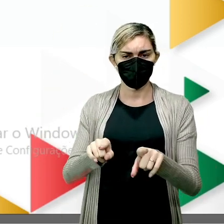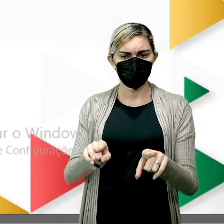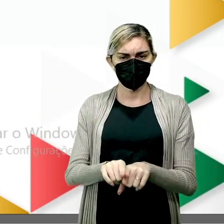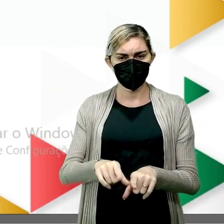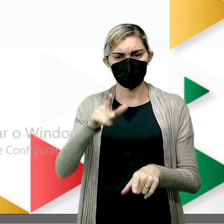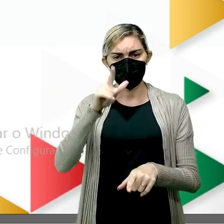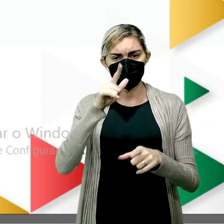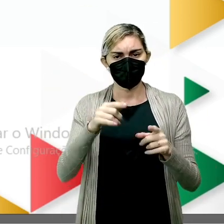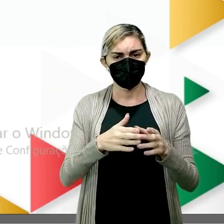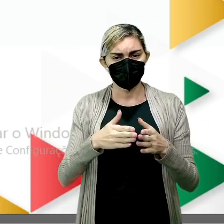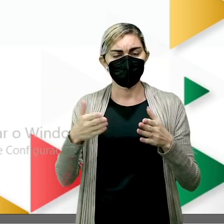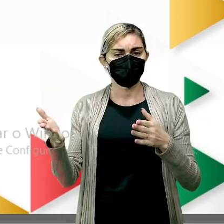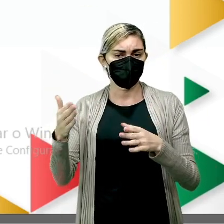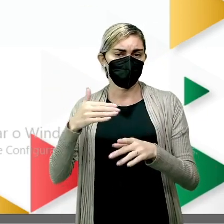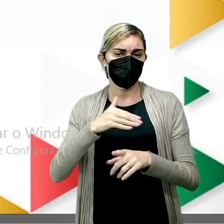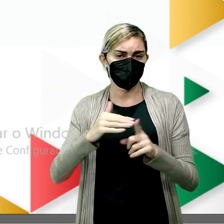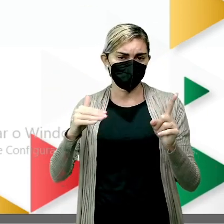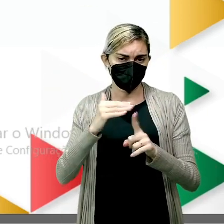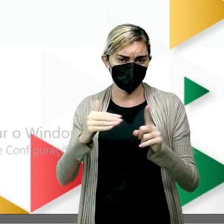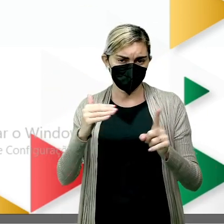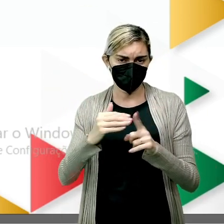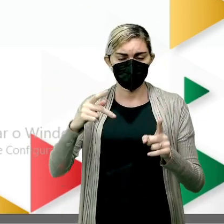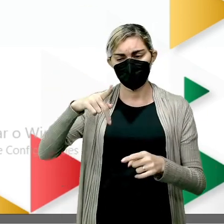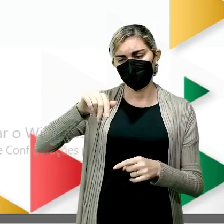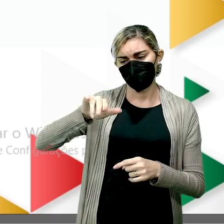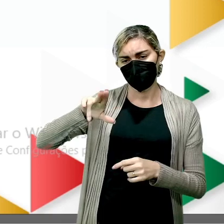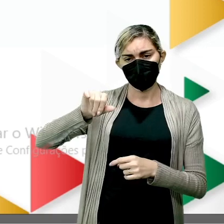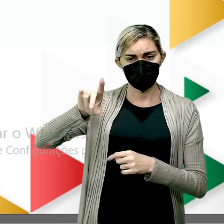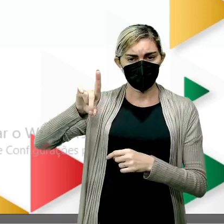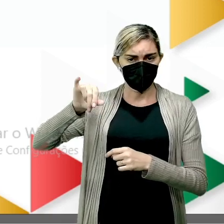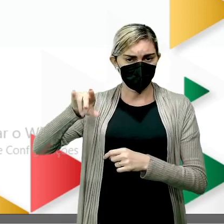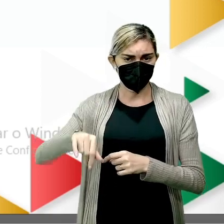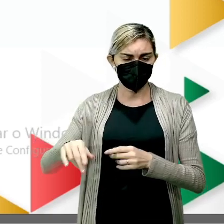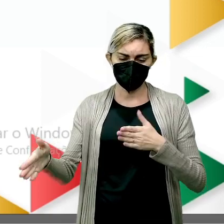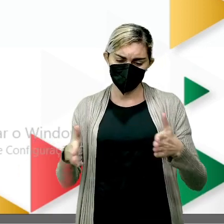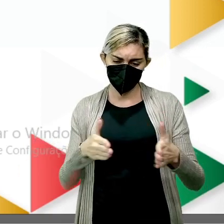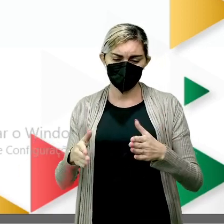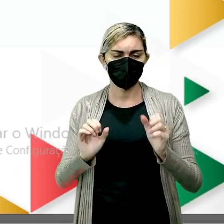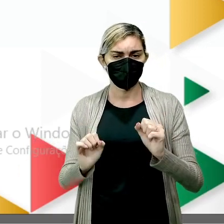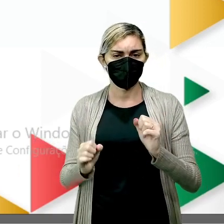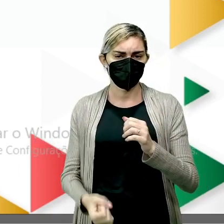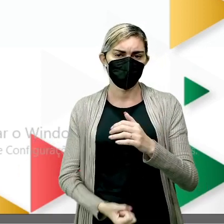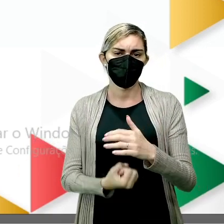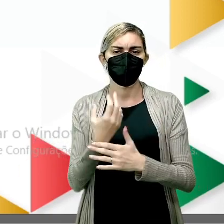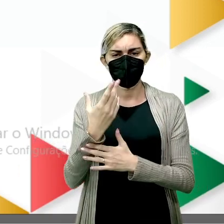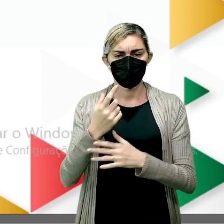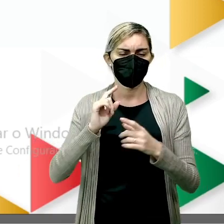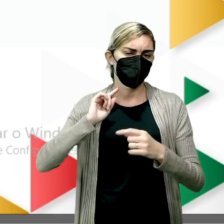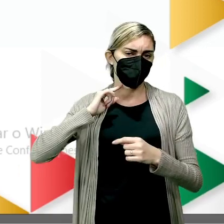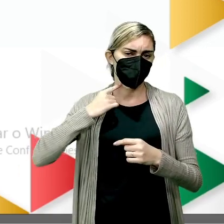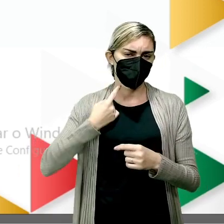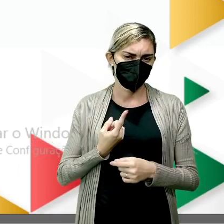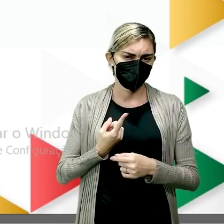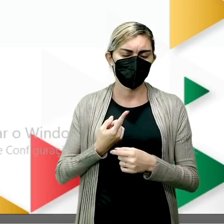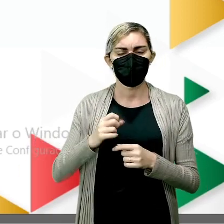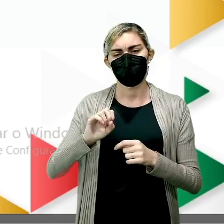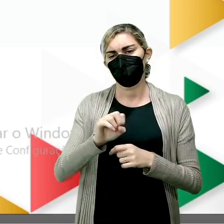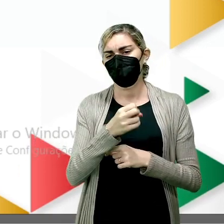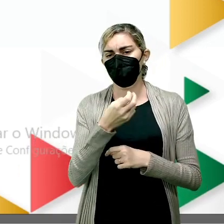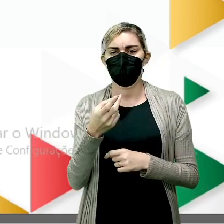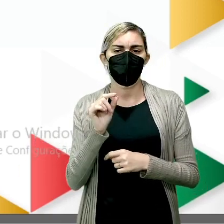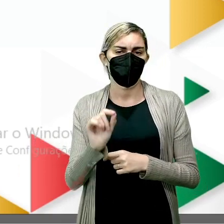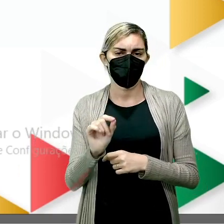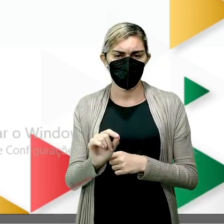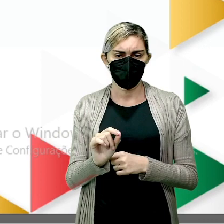a partir da metade da puberdade e nesse período pode surgir a poluição noturna, ou seja,